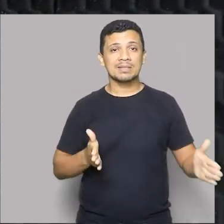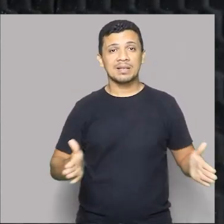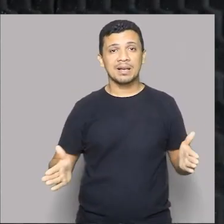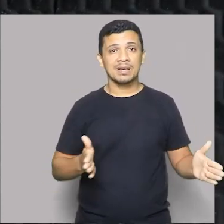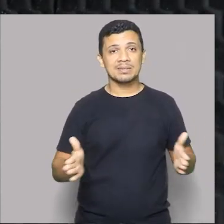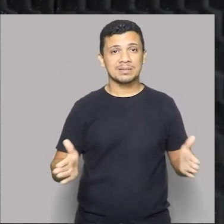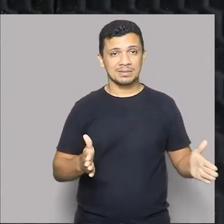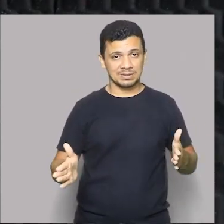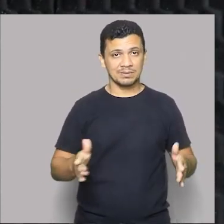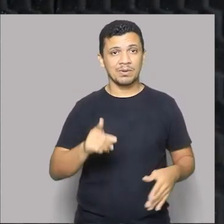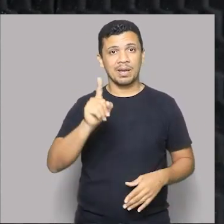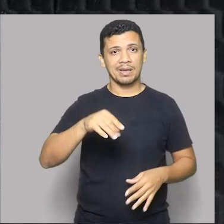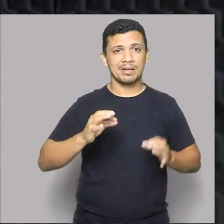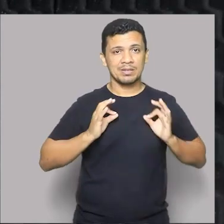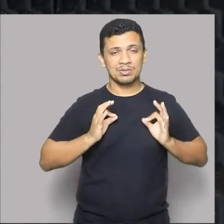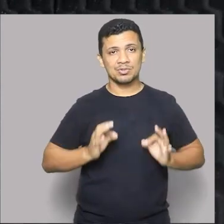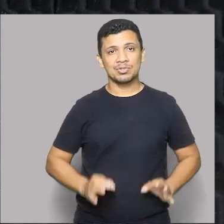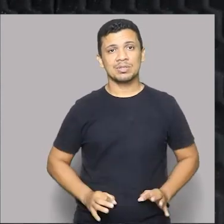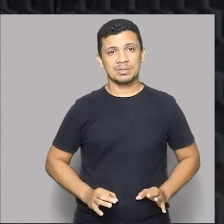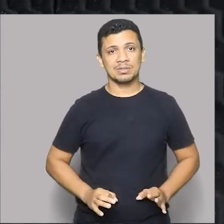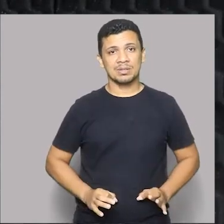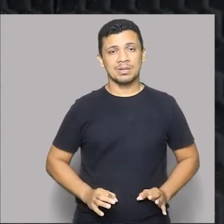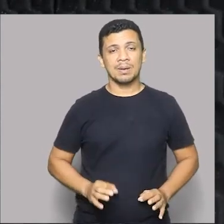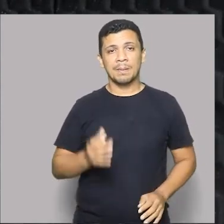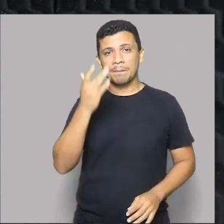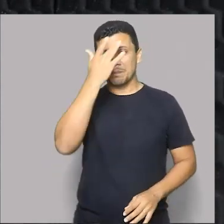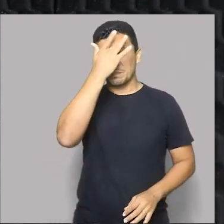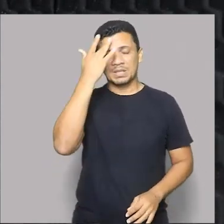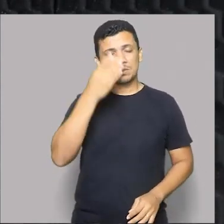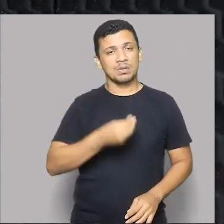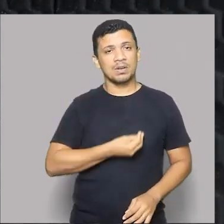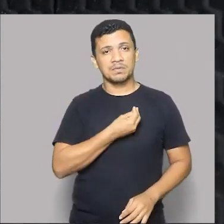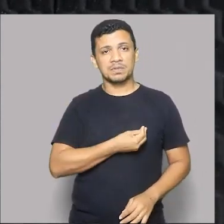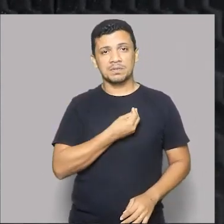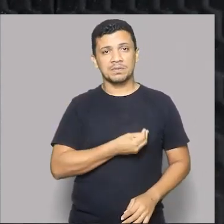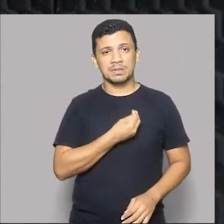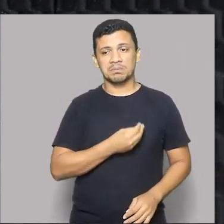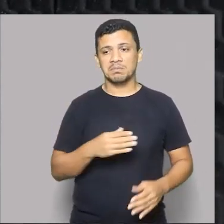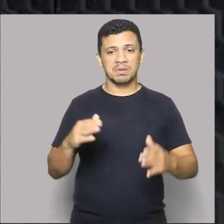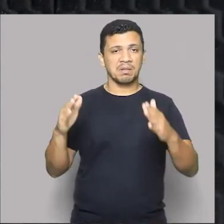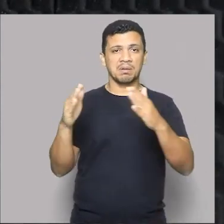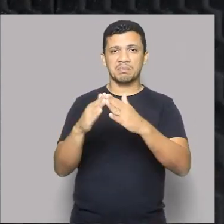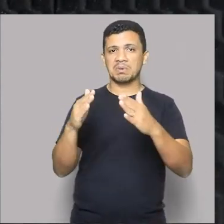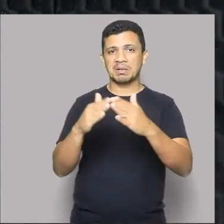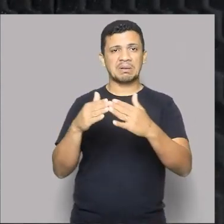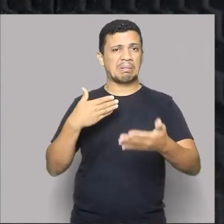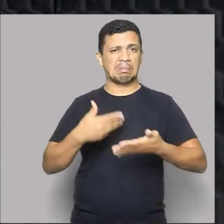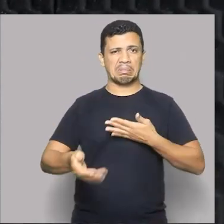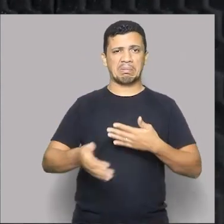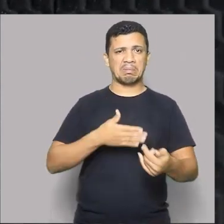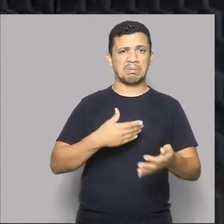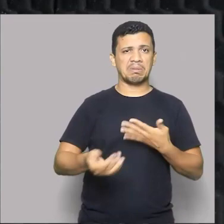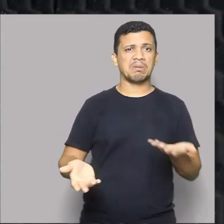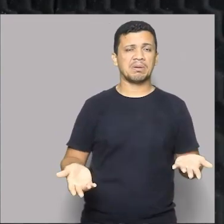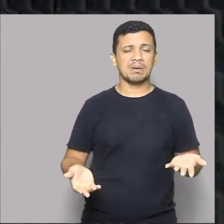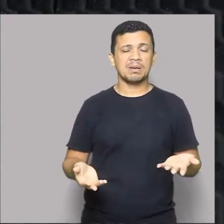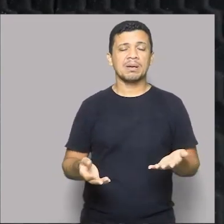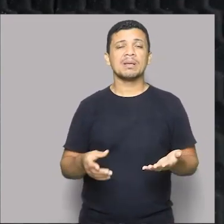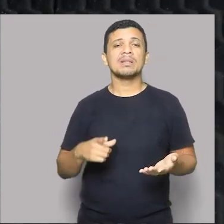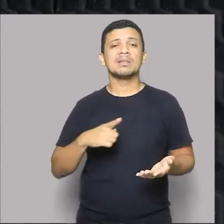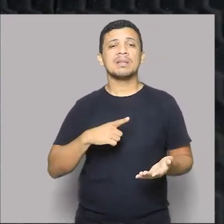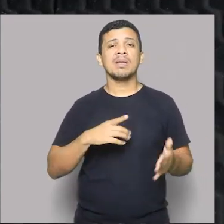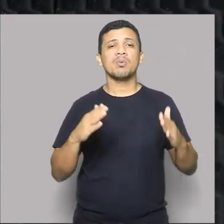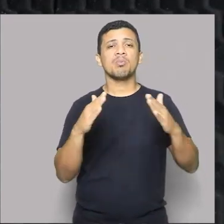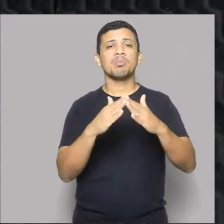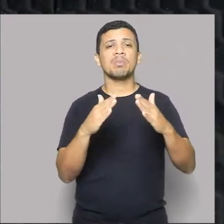são dignas. Não é só o fato de a pessoa estar em um território morando de uma maneira subhumana, mas a moradia acessível é